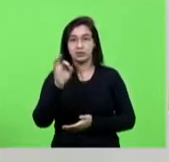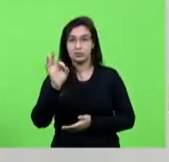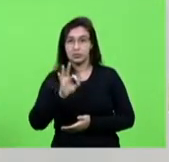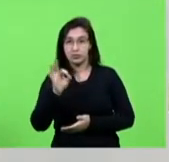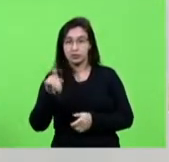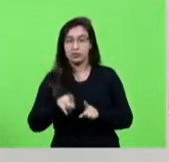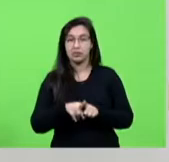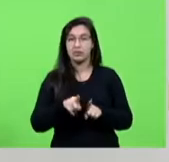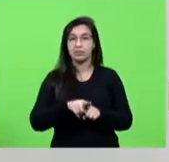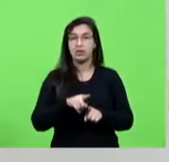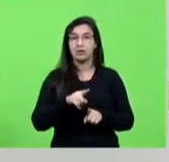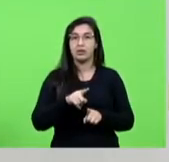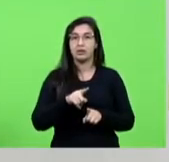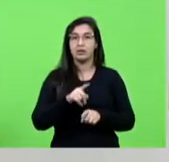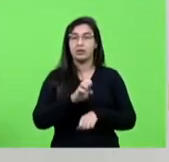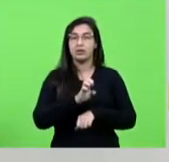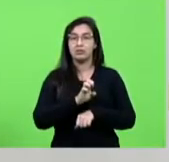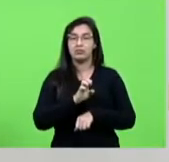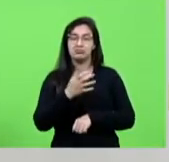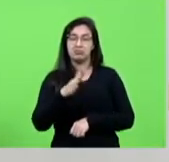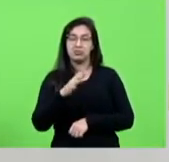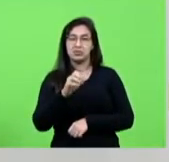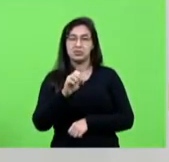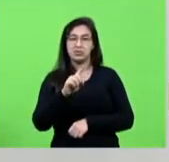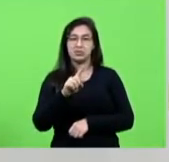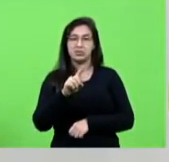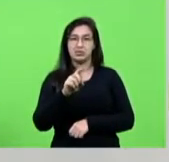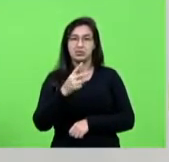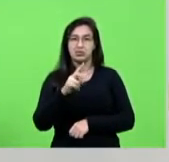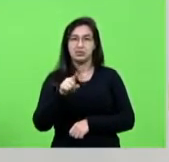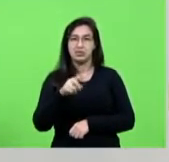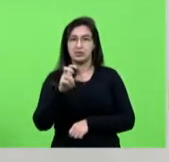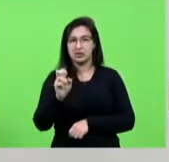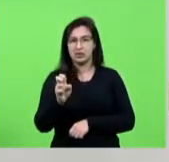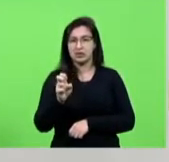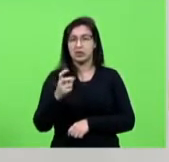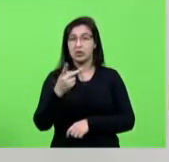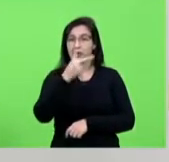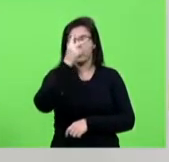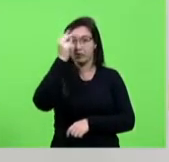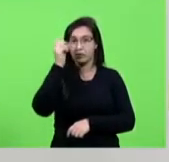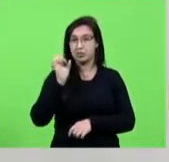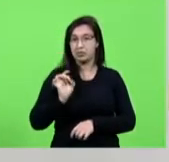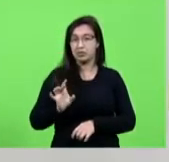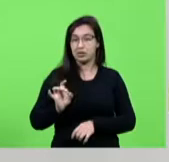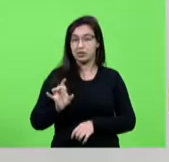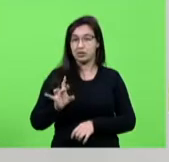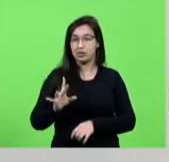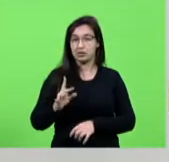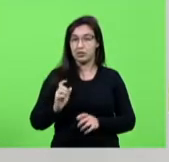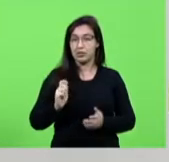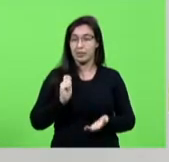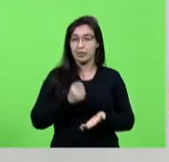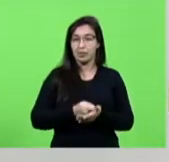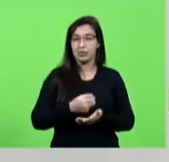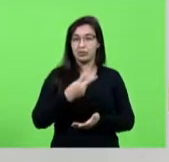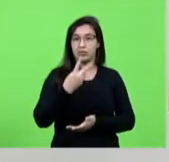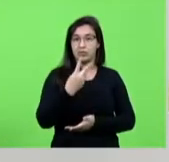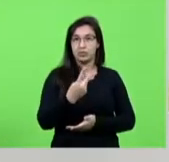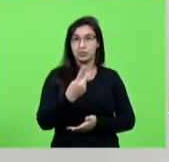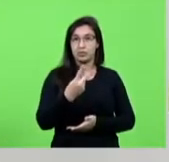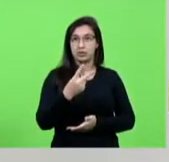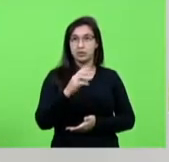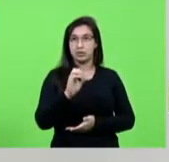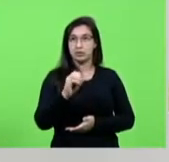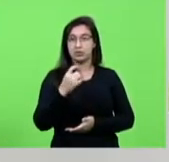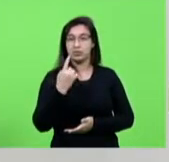cerca de 0,8 a 2,5%, a Prefeitura desembolsou sozinha 201 milhões de